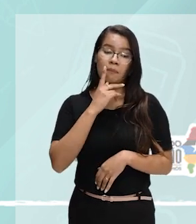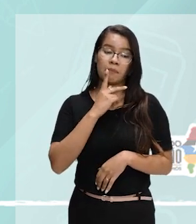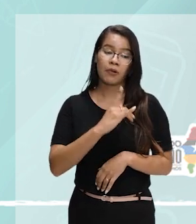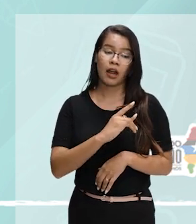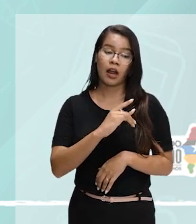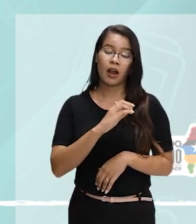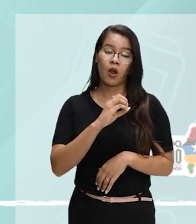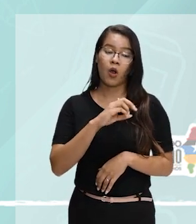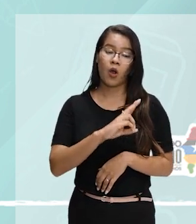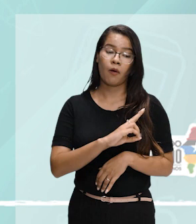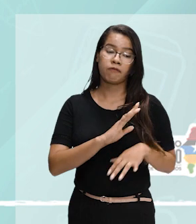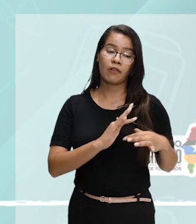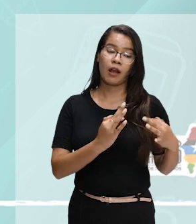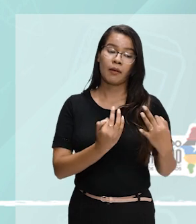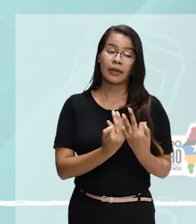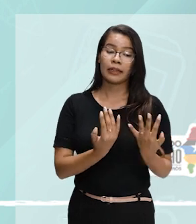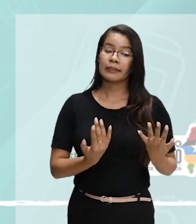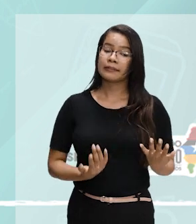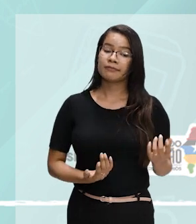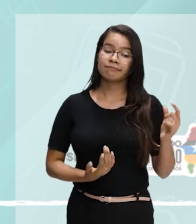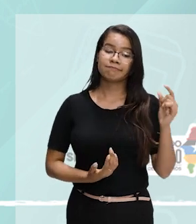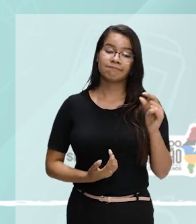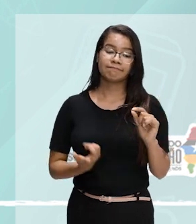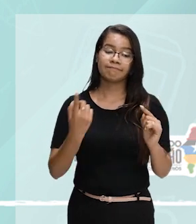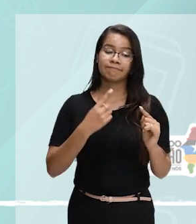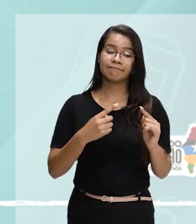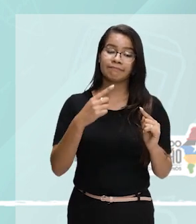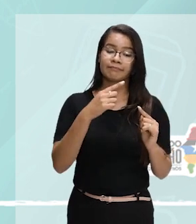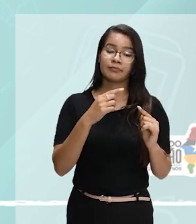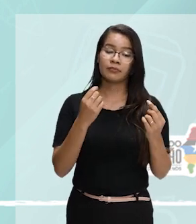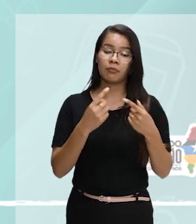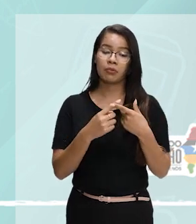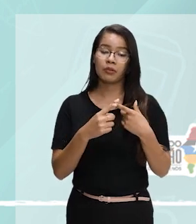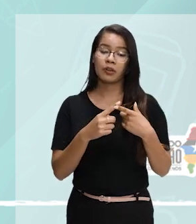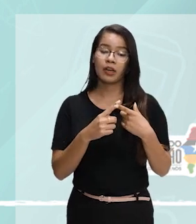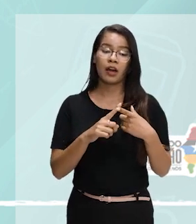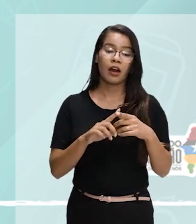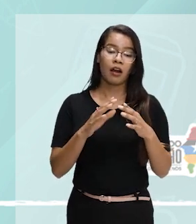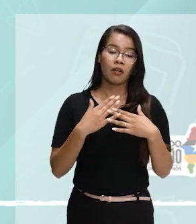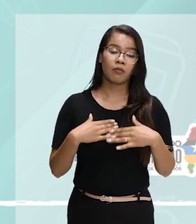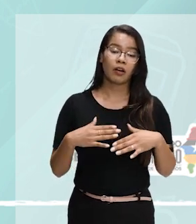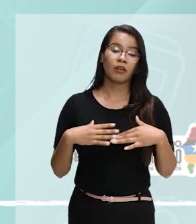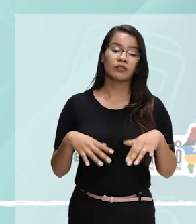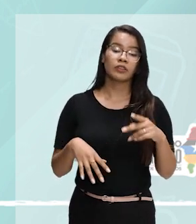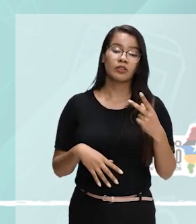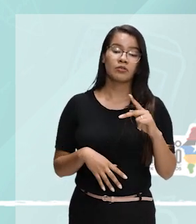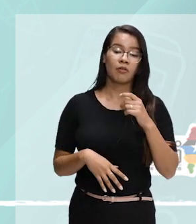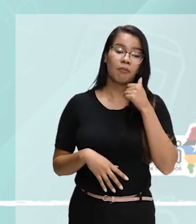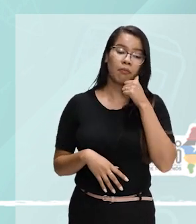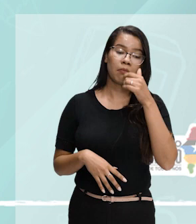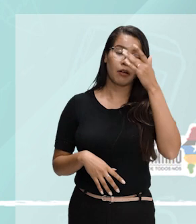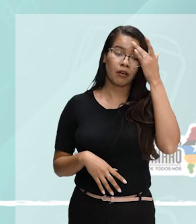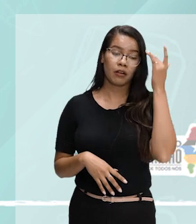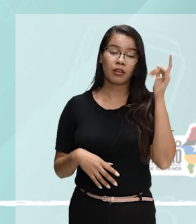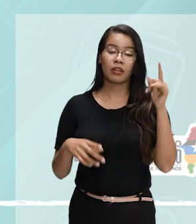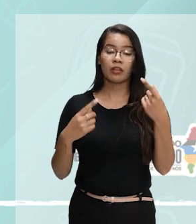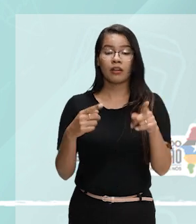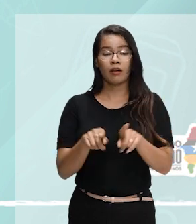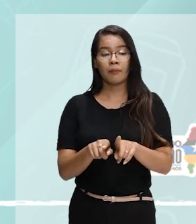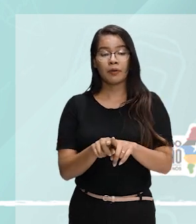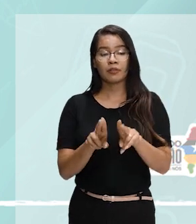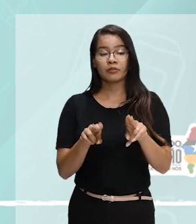nem tampouco o motivo por que tratava sua pessoa. Também nunca isso lhe dera cuidado, nem lhe veio